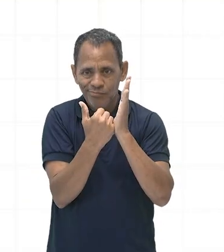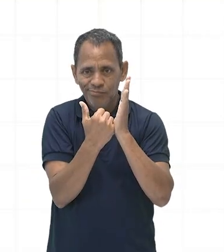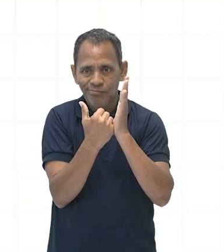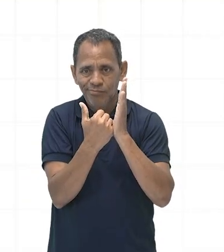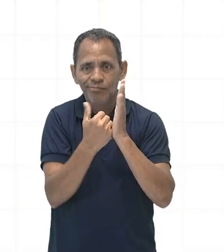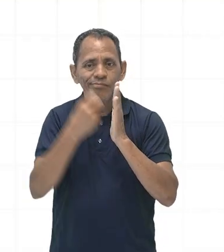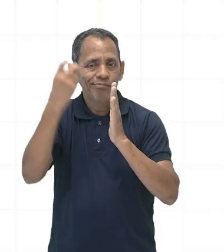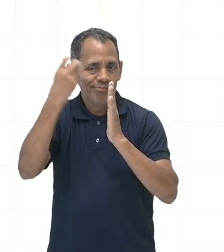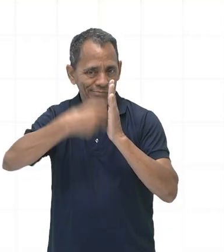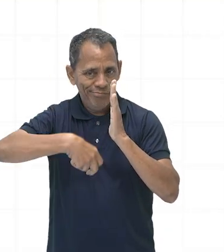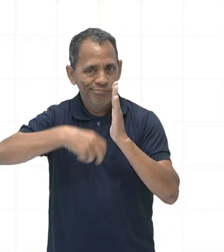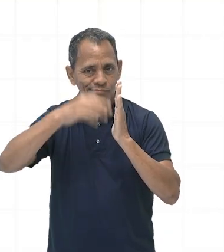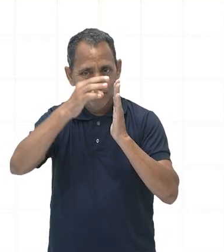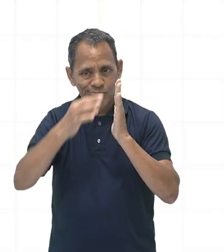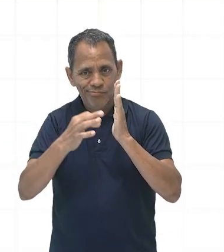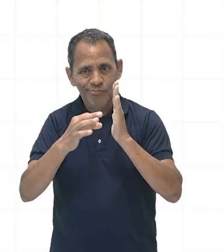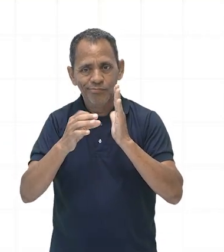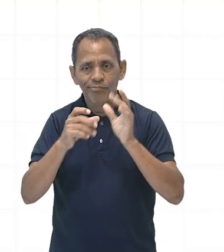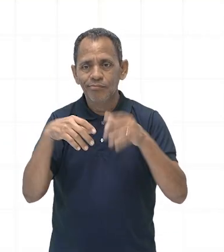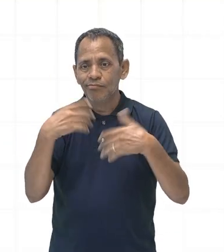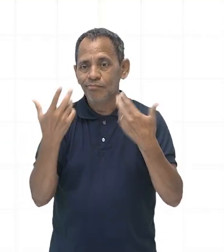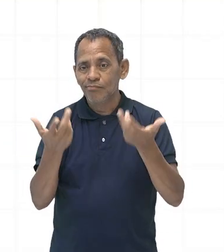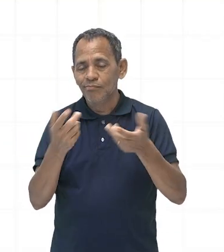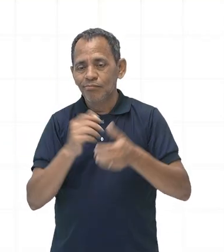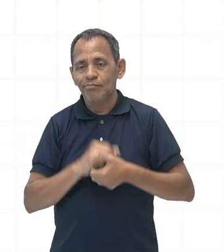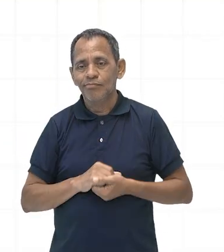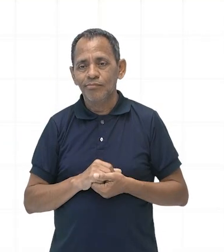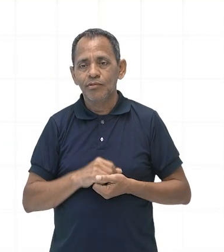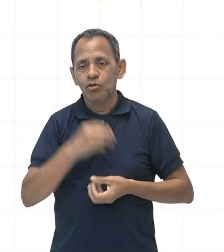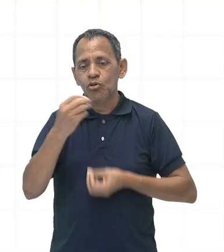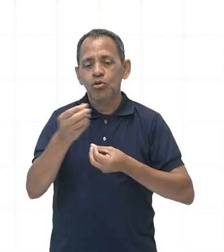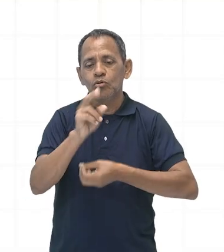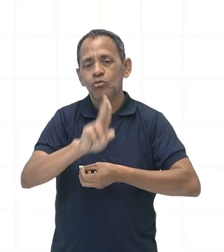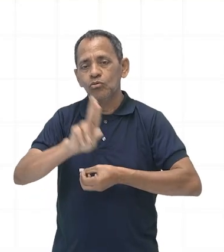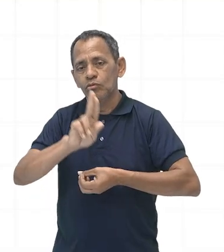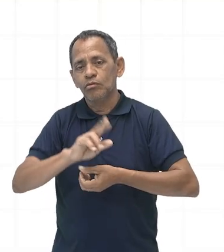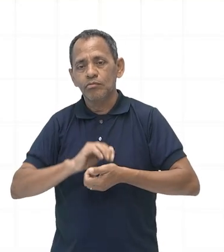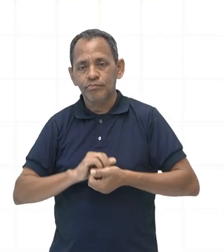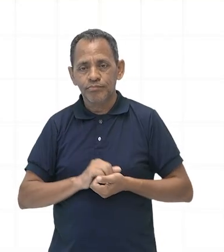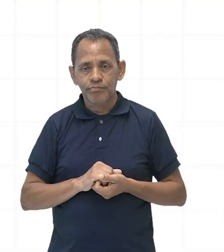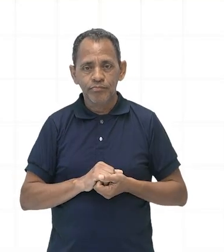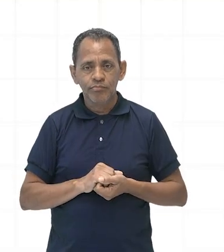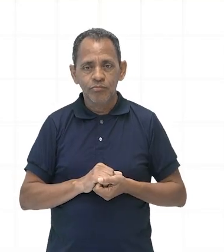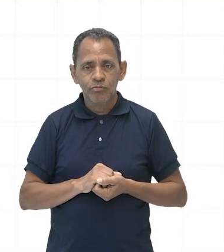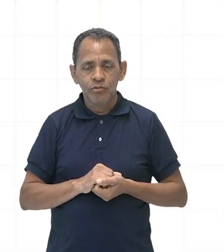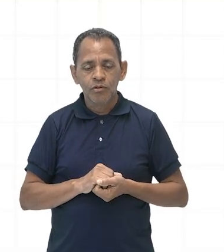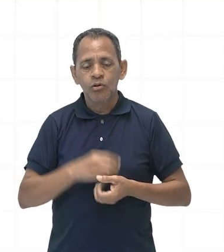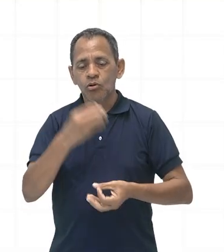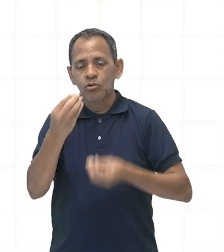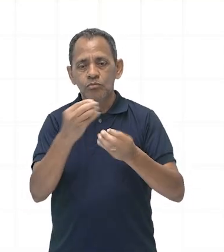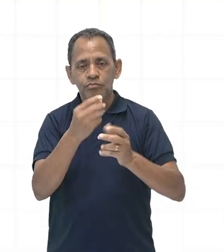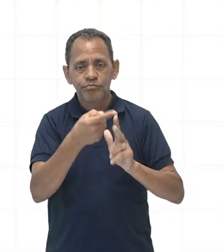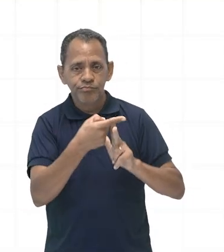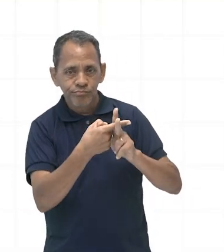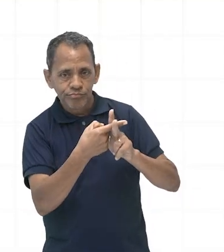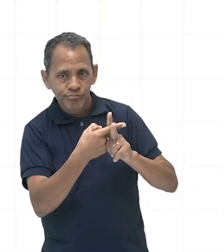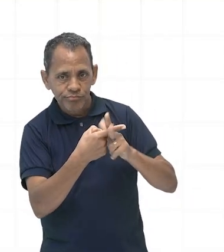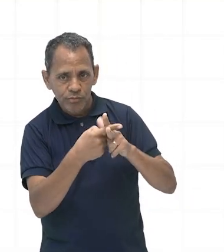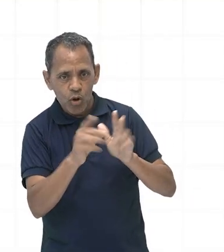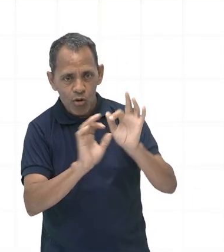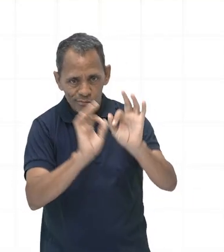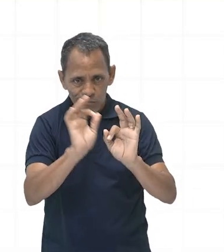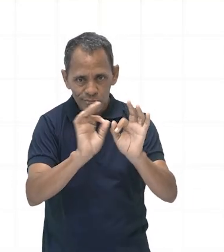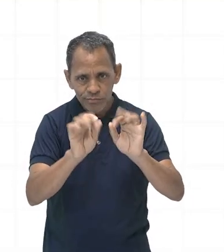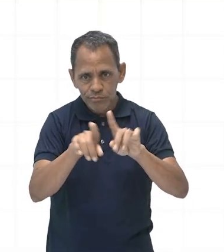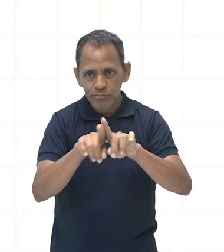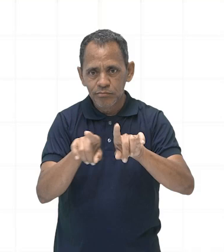percentual de desconto. E aí, professor, o que eu faço? Nós vamos fazer o seguinte. Para calcular o